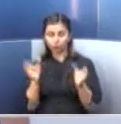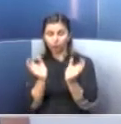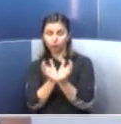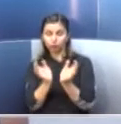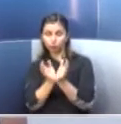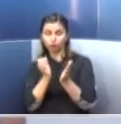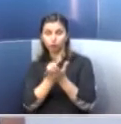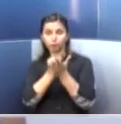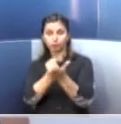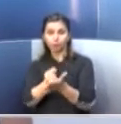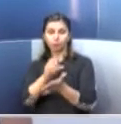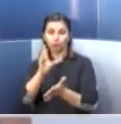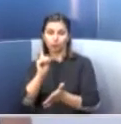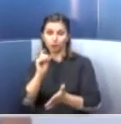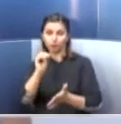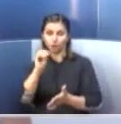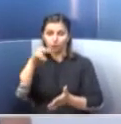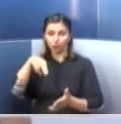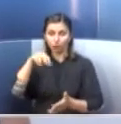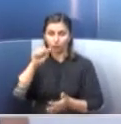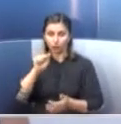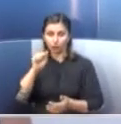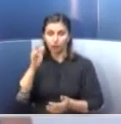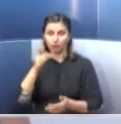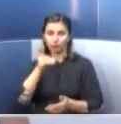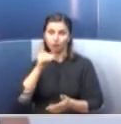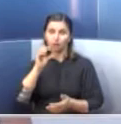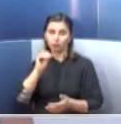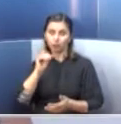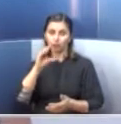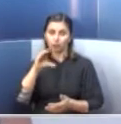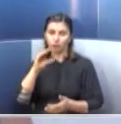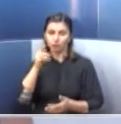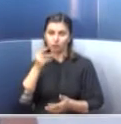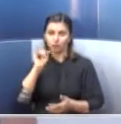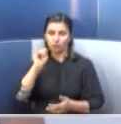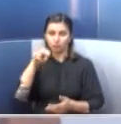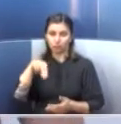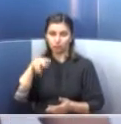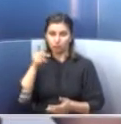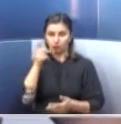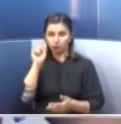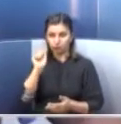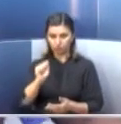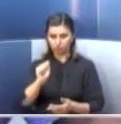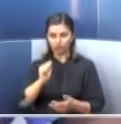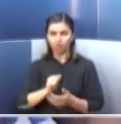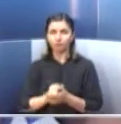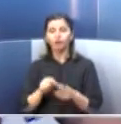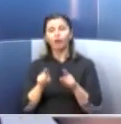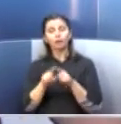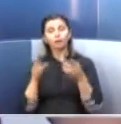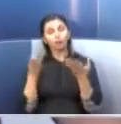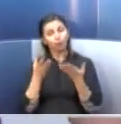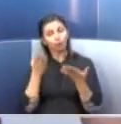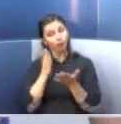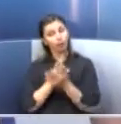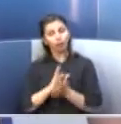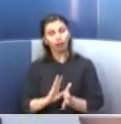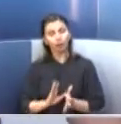interessante, e nós estaremos reunidos com o prefeito na próxima terça-feira para poder discutir esse tema. E quero encerrar, no último minuto que